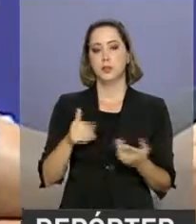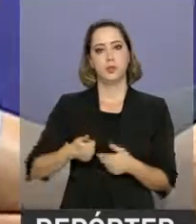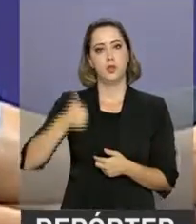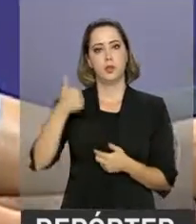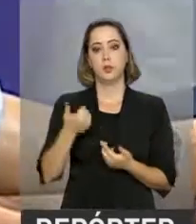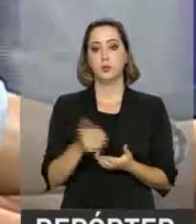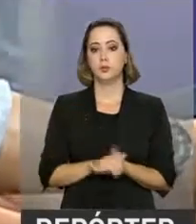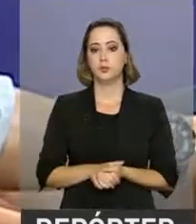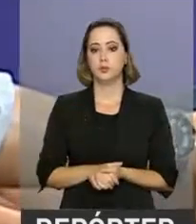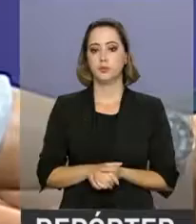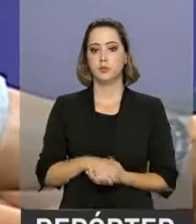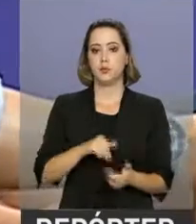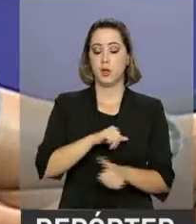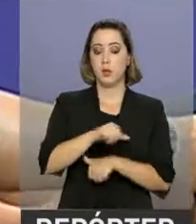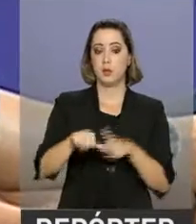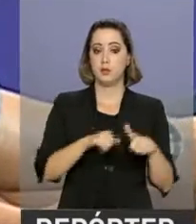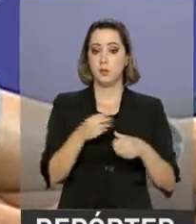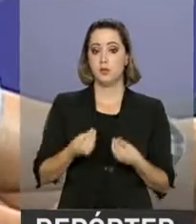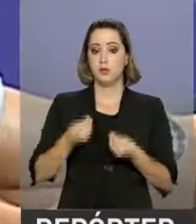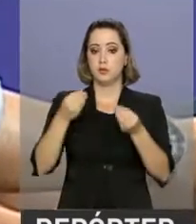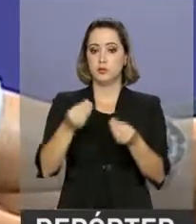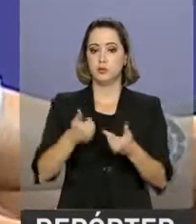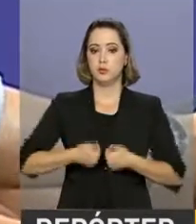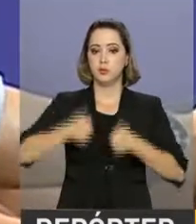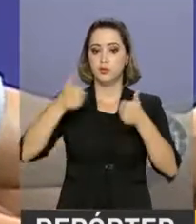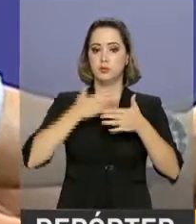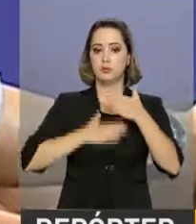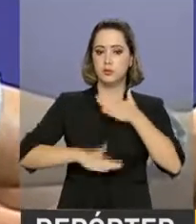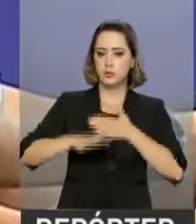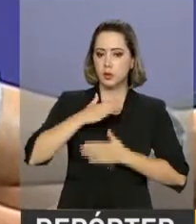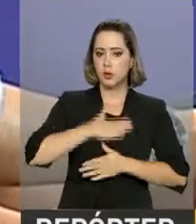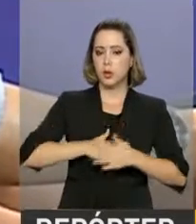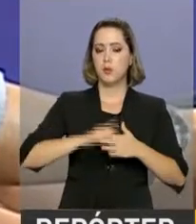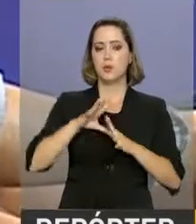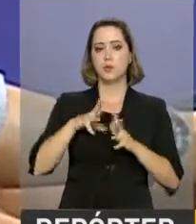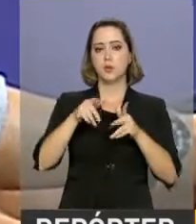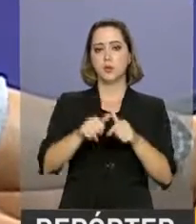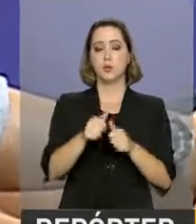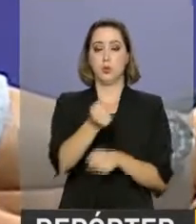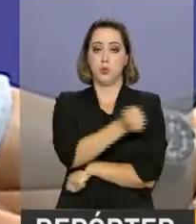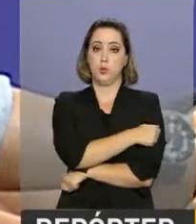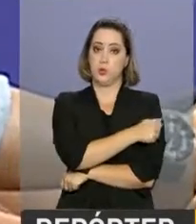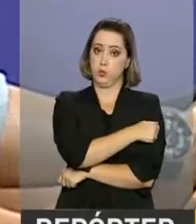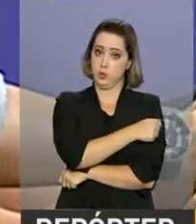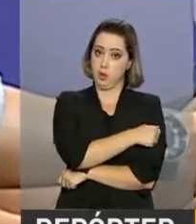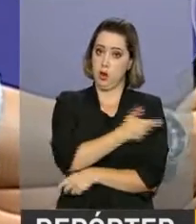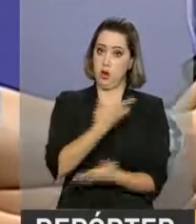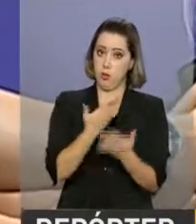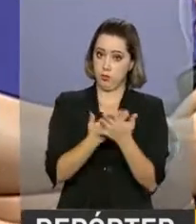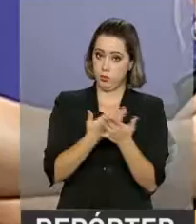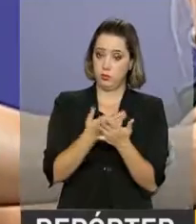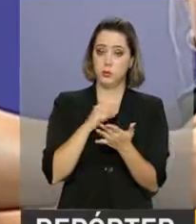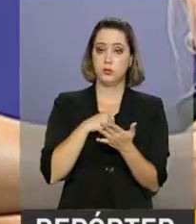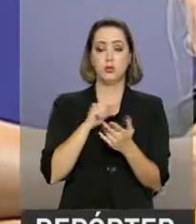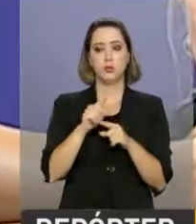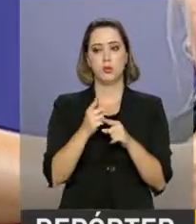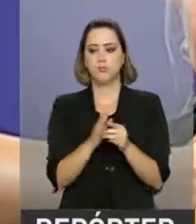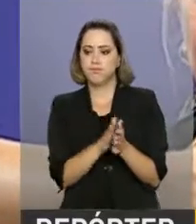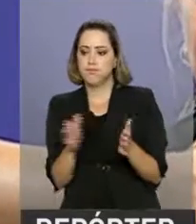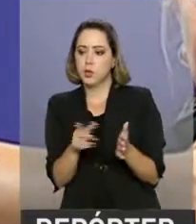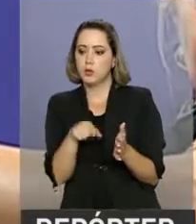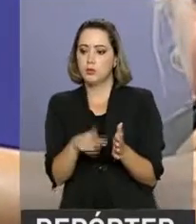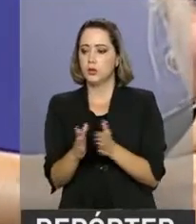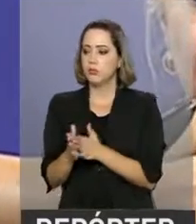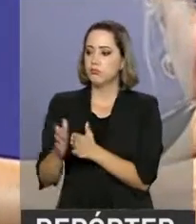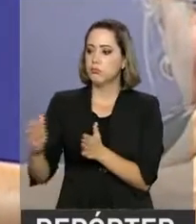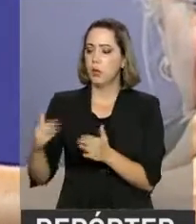As mudanças garantem mais tranquilidade para os estudantes, que terão mais espaço entre uma prova e outra, e ao mesmo tempo